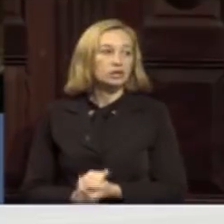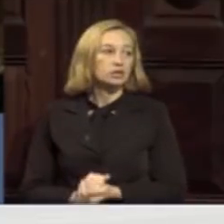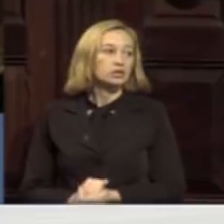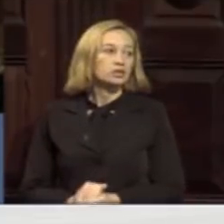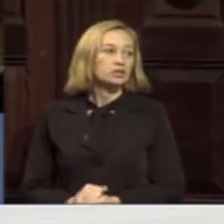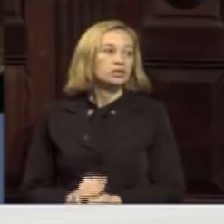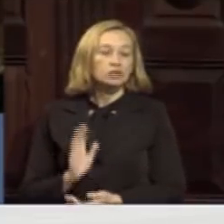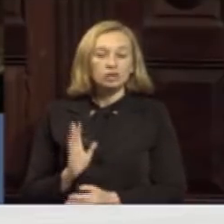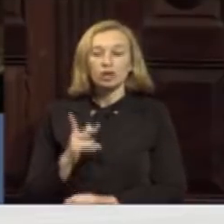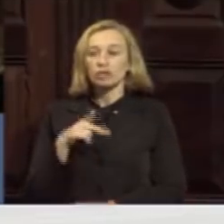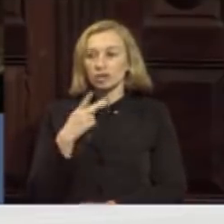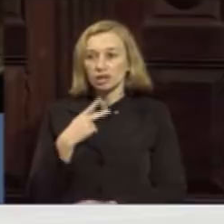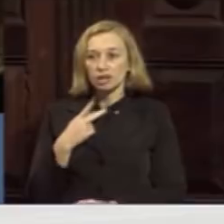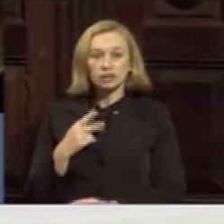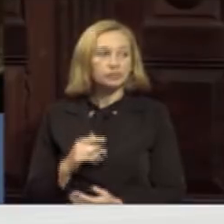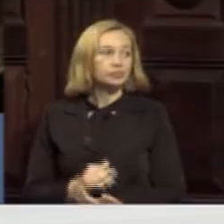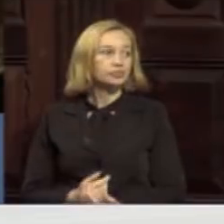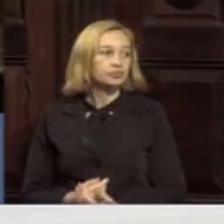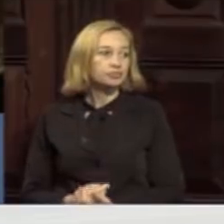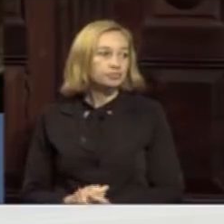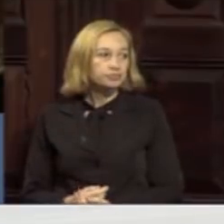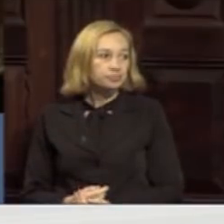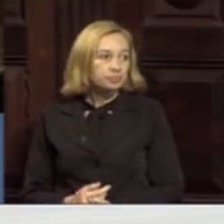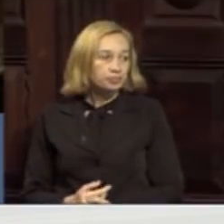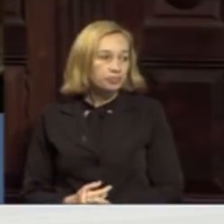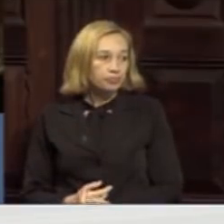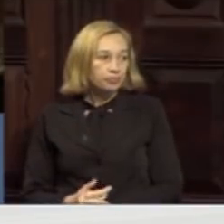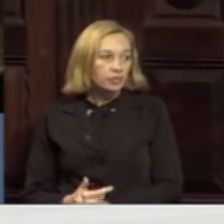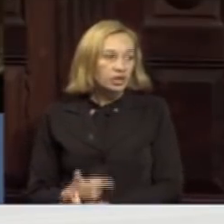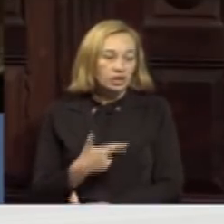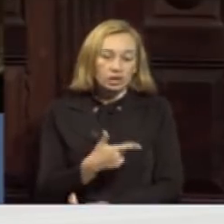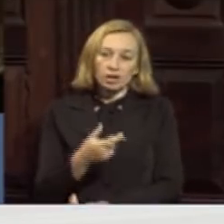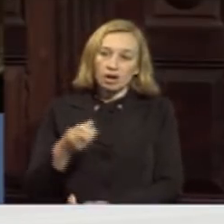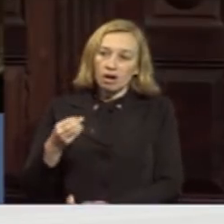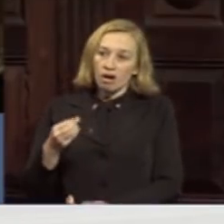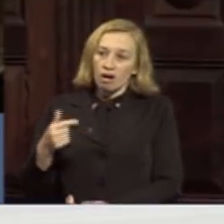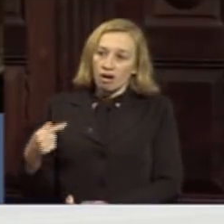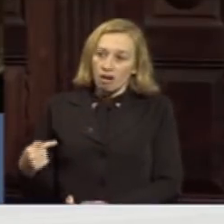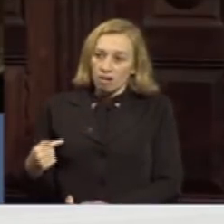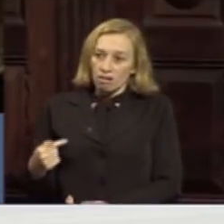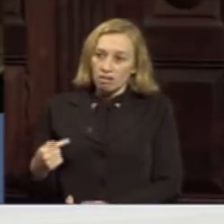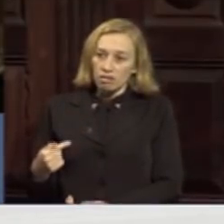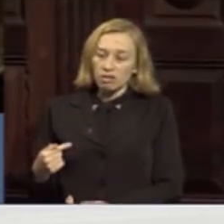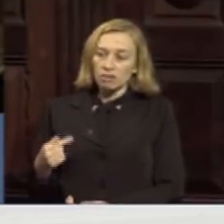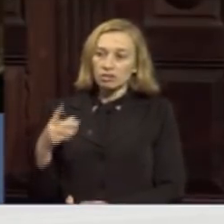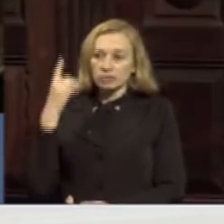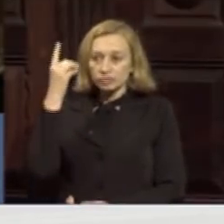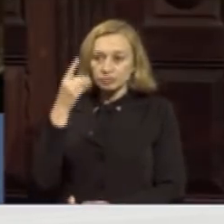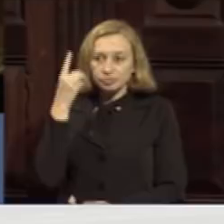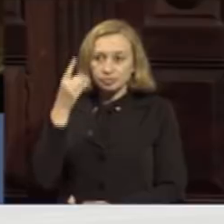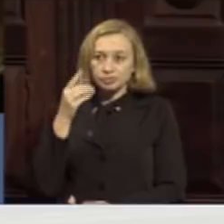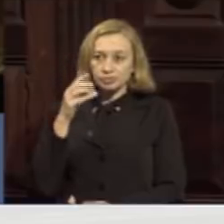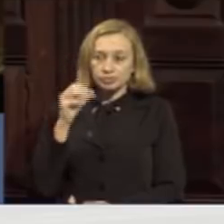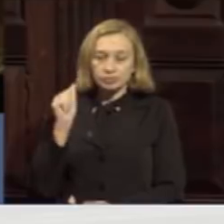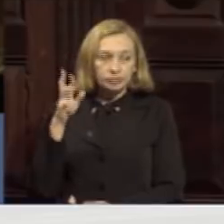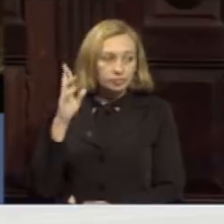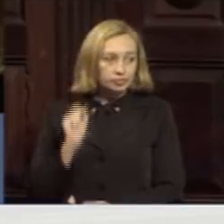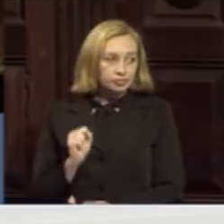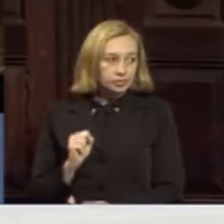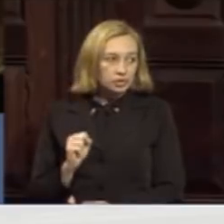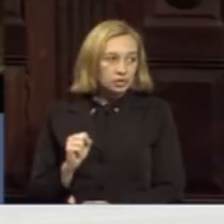para a cidade, uma luta que nós travávamos desde 2007, deputado Tio Carlos, e 11 anos depois